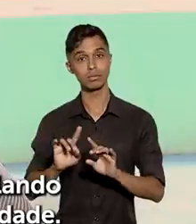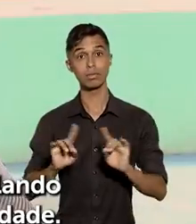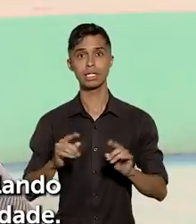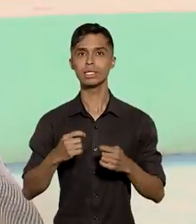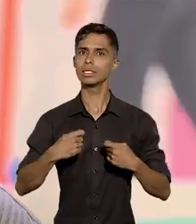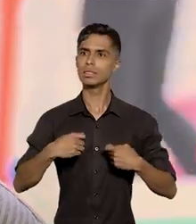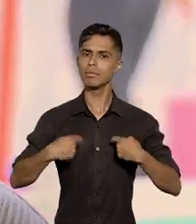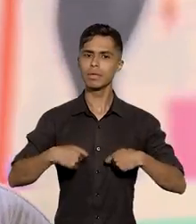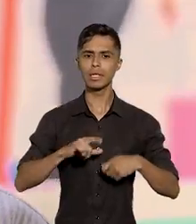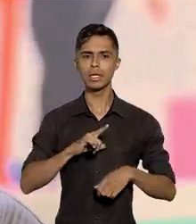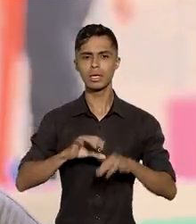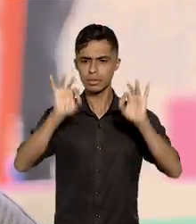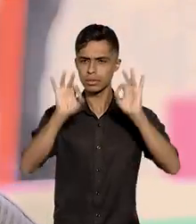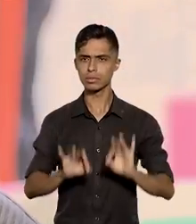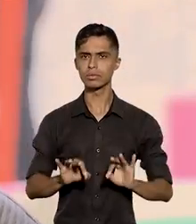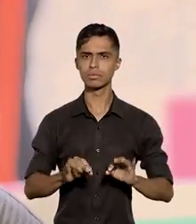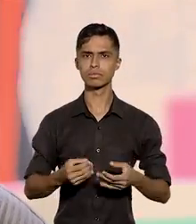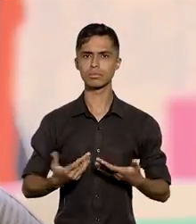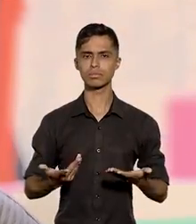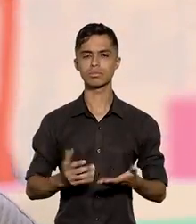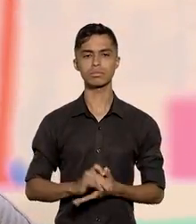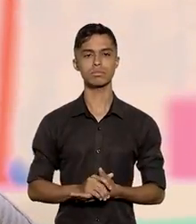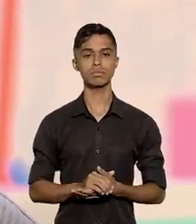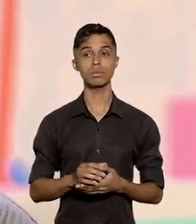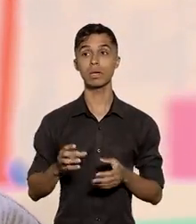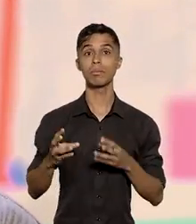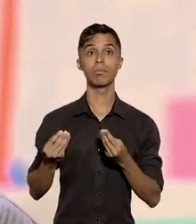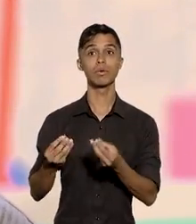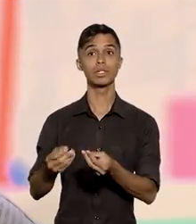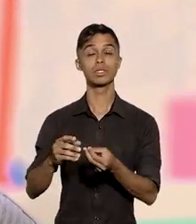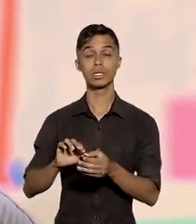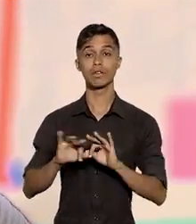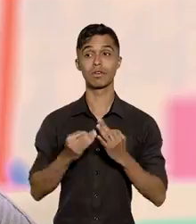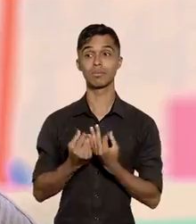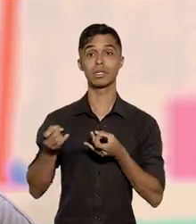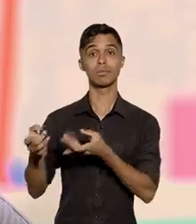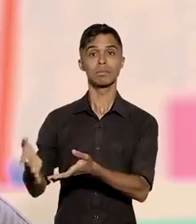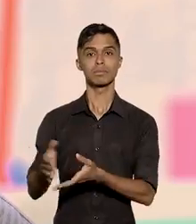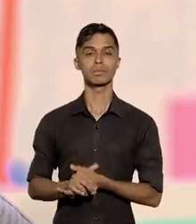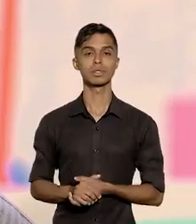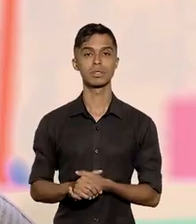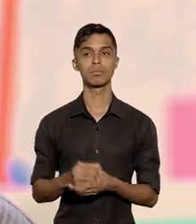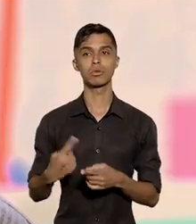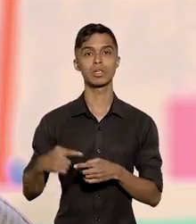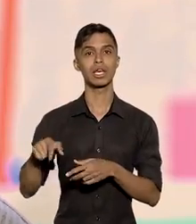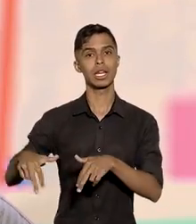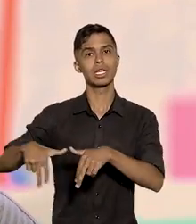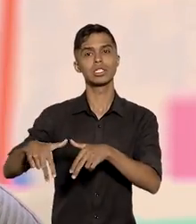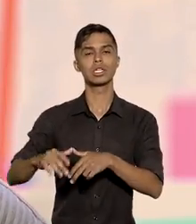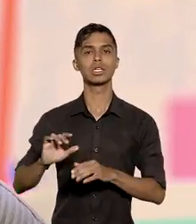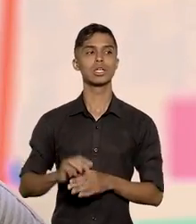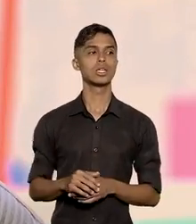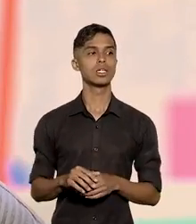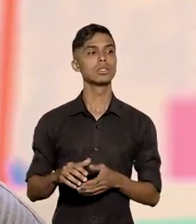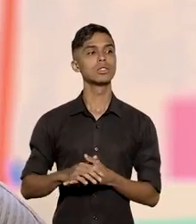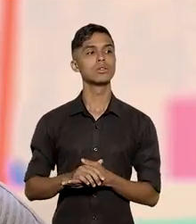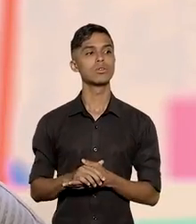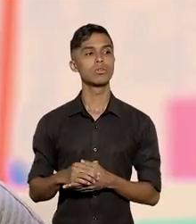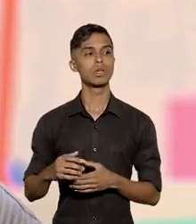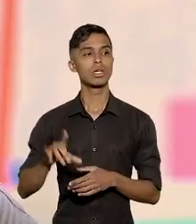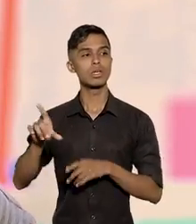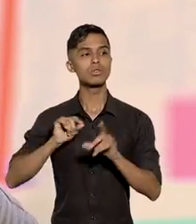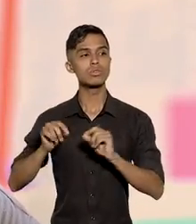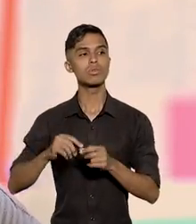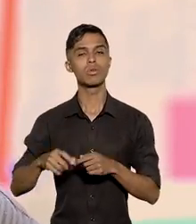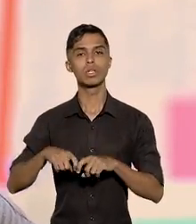com dignidade. A grande maioria delas são muitas vezes abandonadas pela família, né, pela opção sexual que elas têm. E